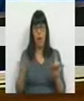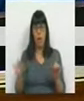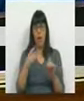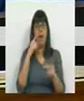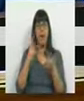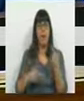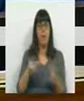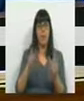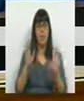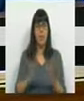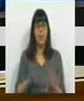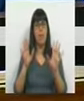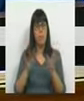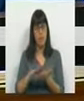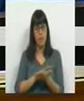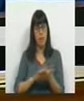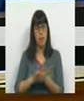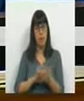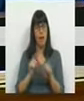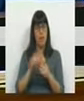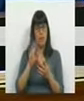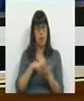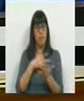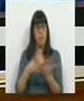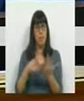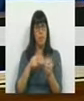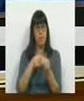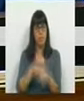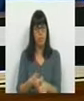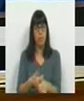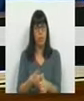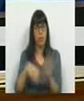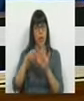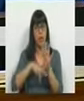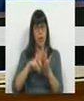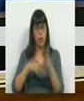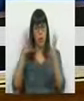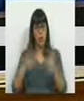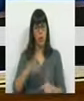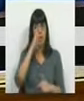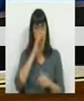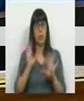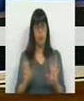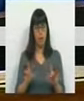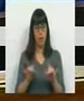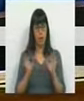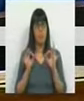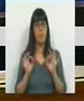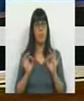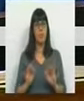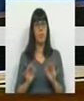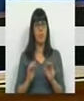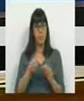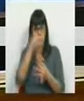essa avaliação, mas com base nos mapas que acompanham o relatório do Orçamento do Estado. Portanto, são